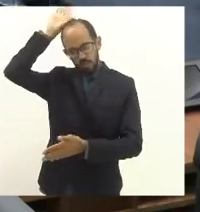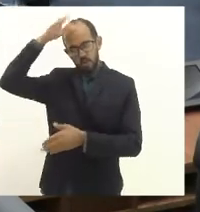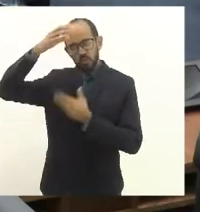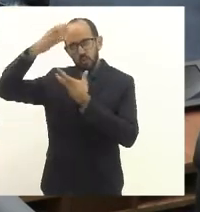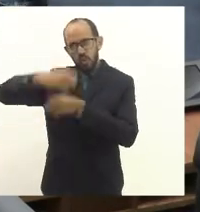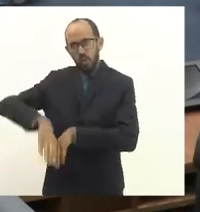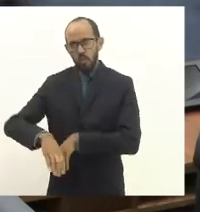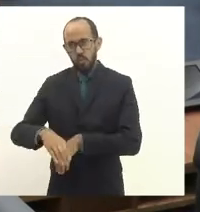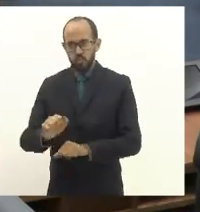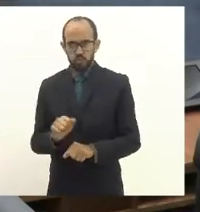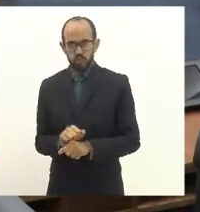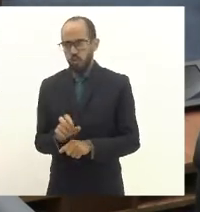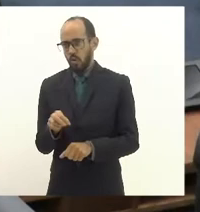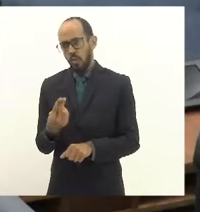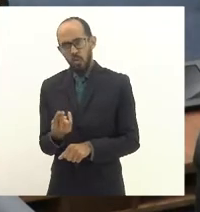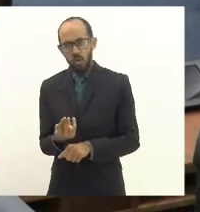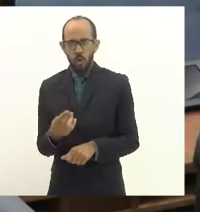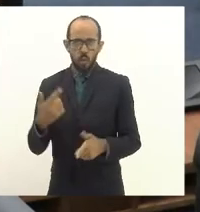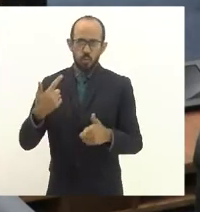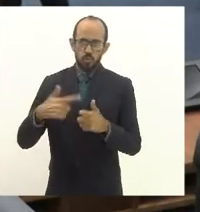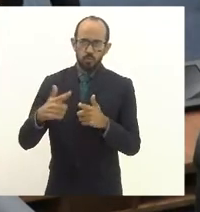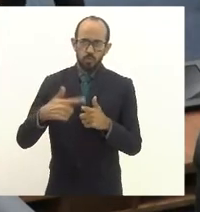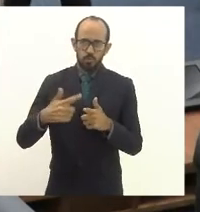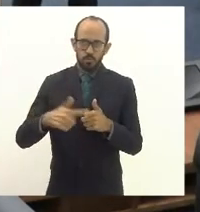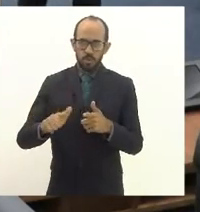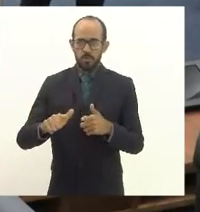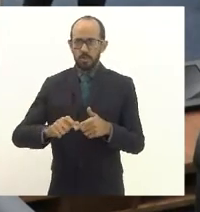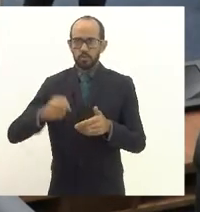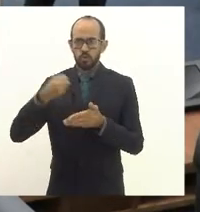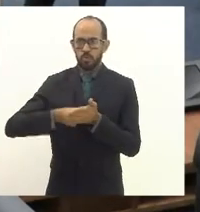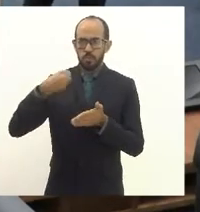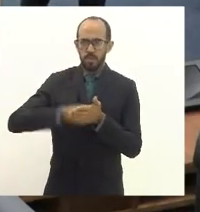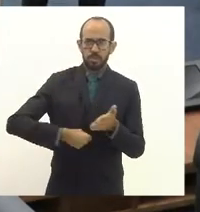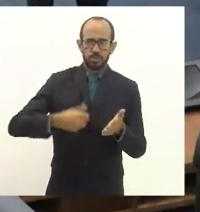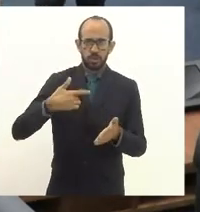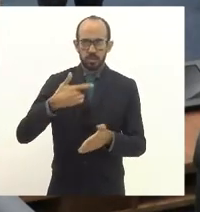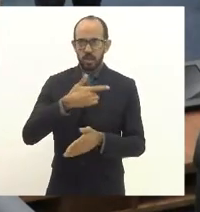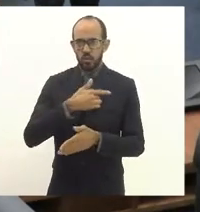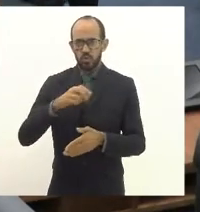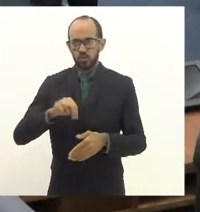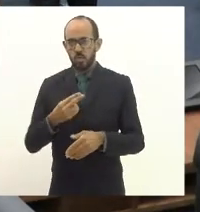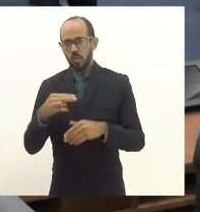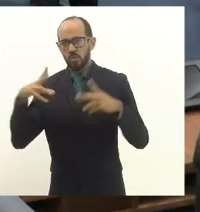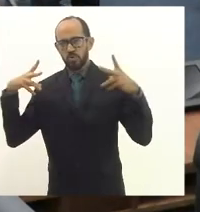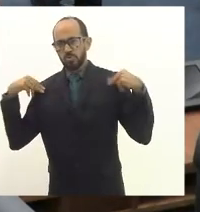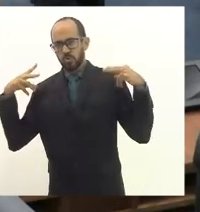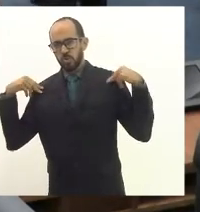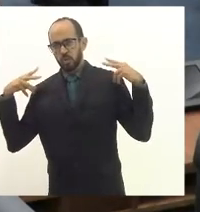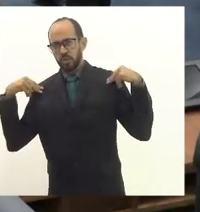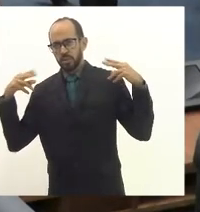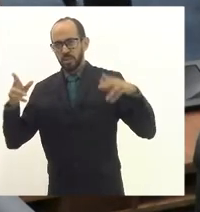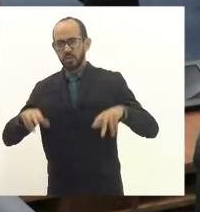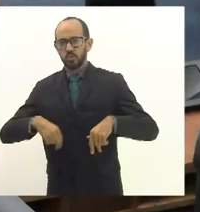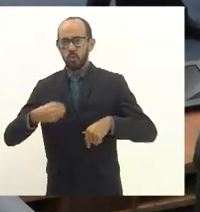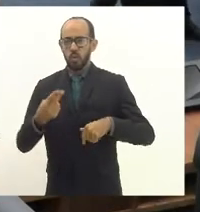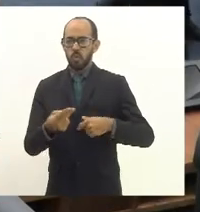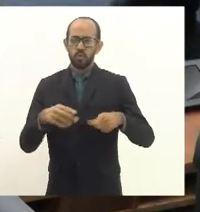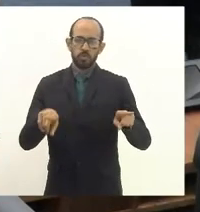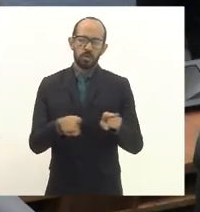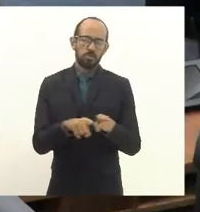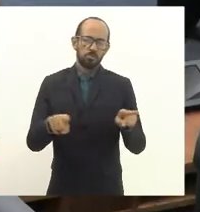concurso, seja na questão dos combatentes da área da saúde, dos motoristas, e